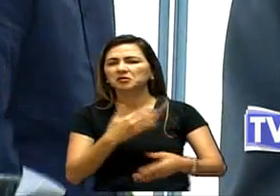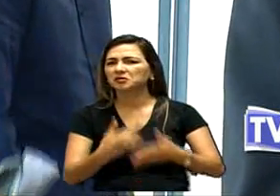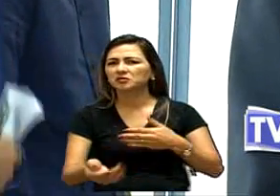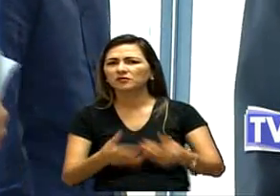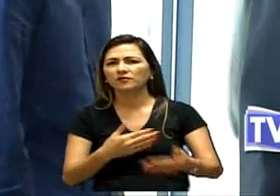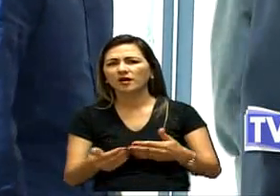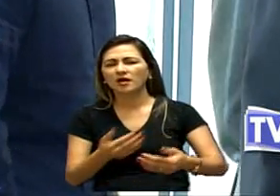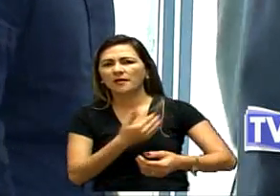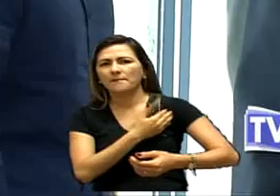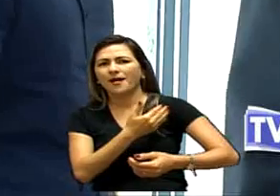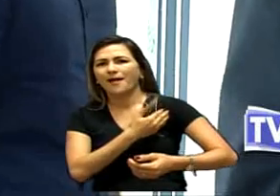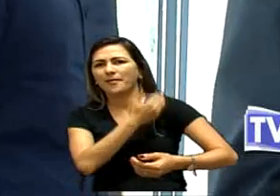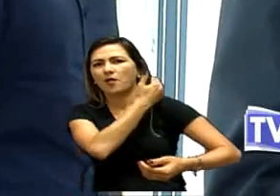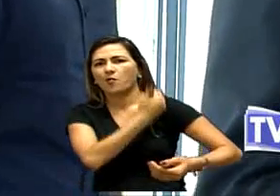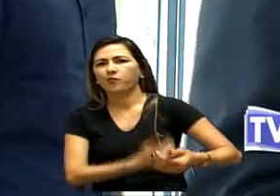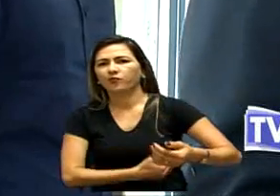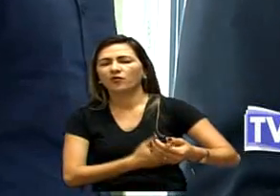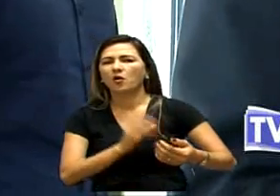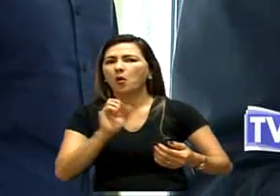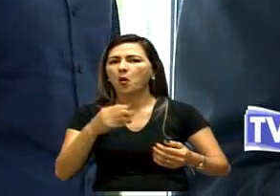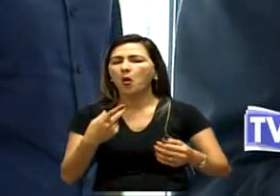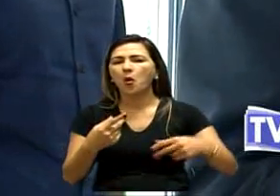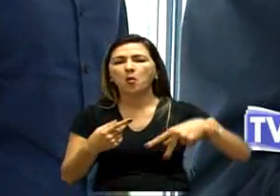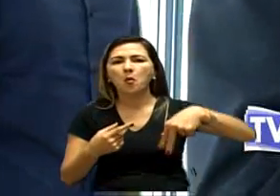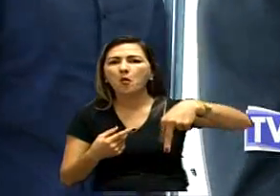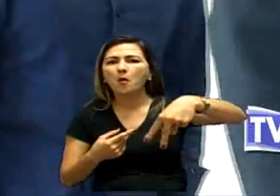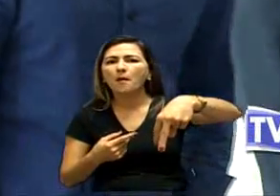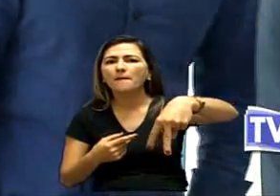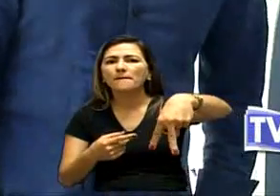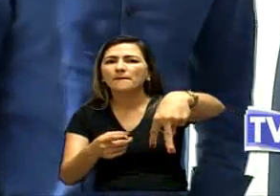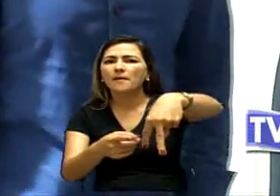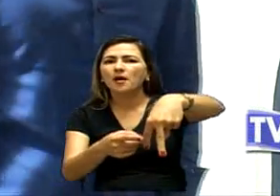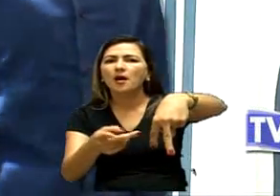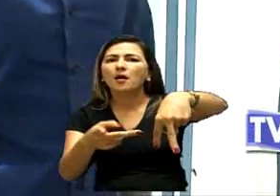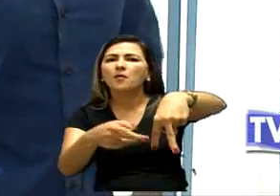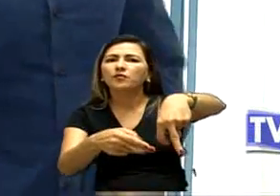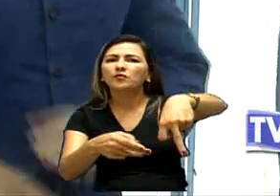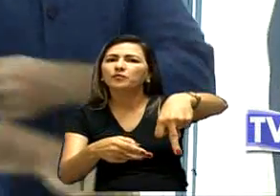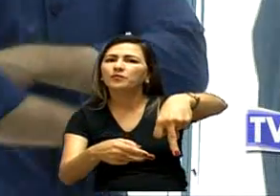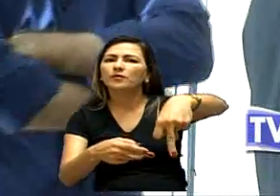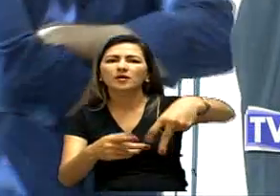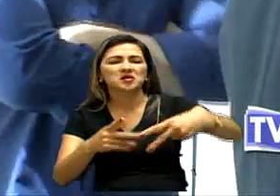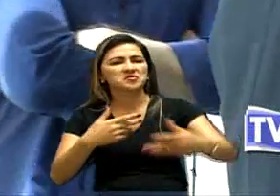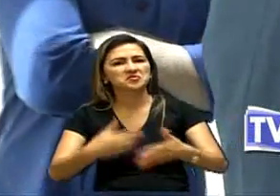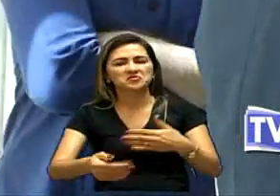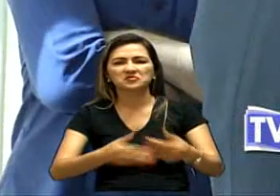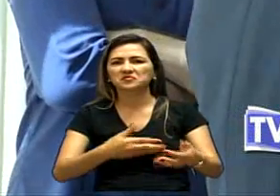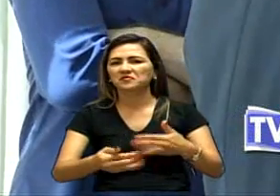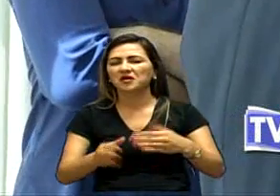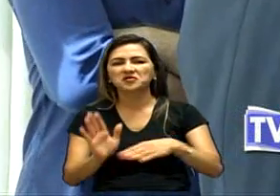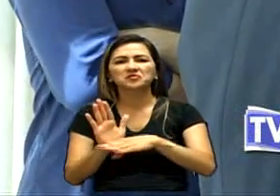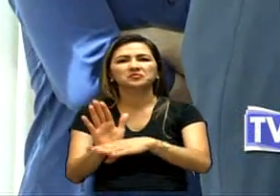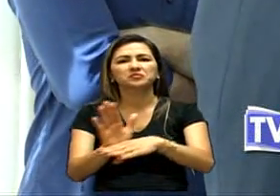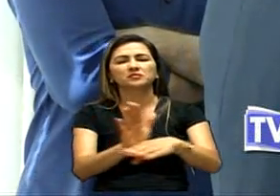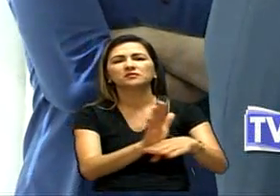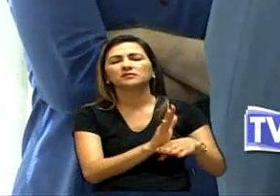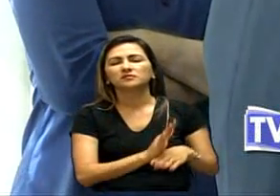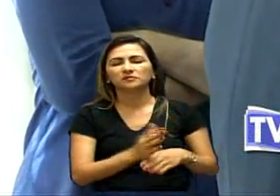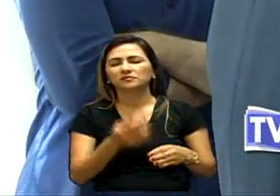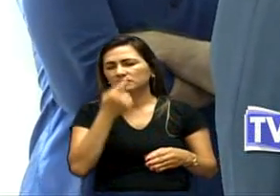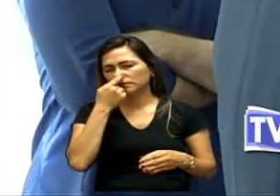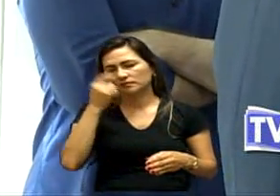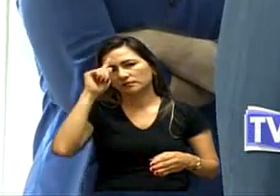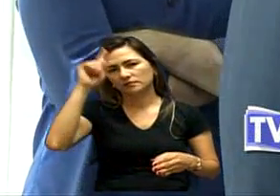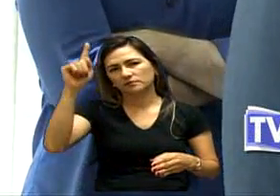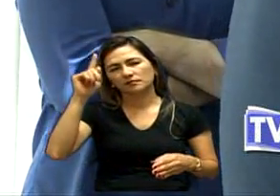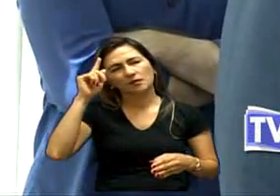senhor presidente, já protocolamos o projeto nesta casa para criar o Dia Municipal de Desportos, para PCD. E a nossa